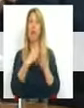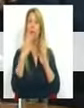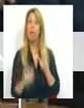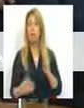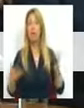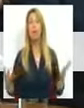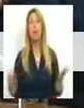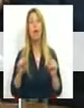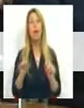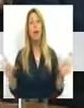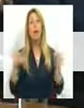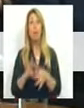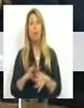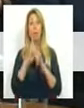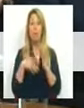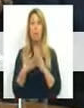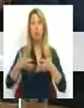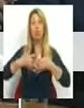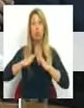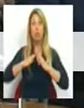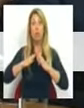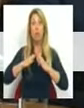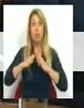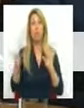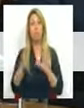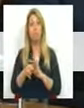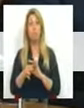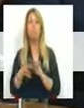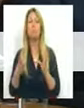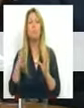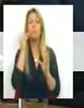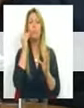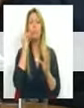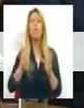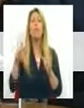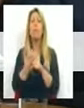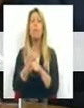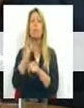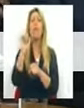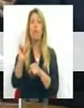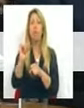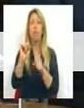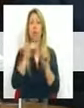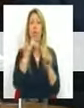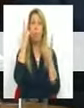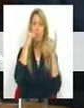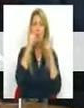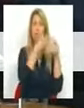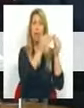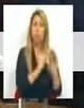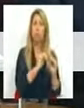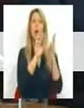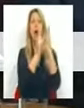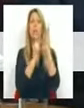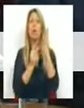incorporação disso nos planos de reestruturação. De que maneira é que exerceu esse papel? Nesse desenho, nessas alterações, como é